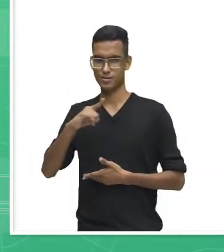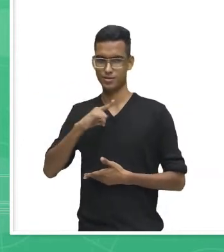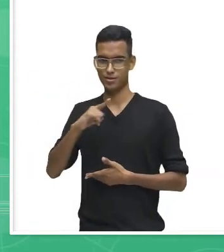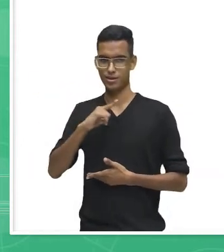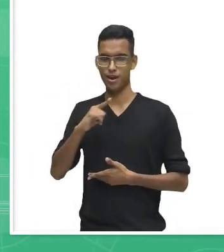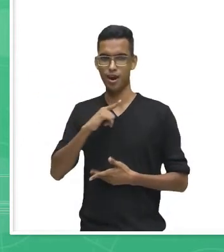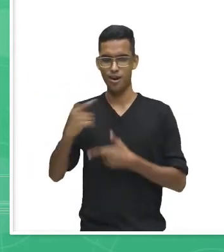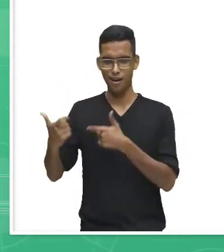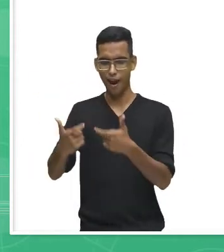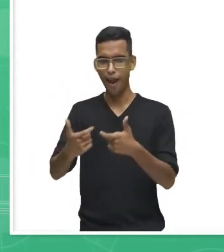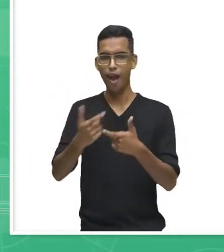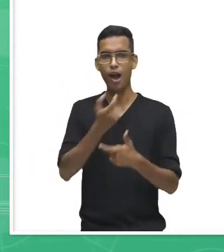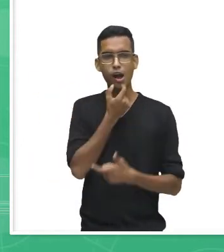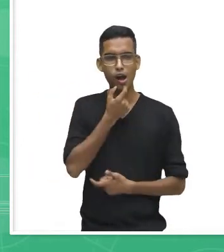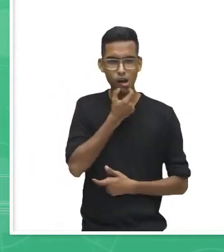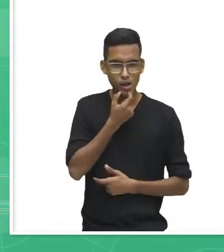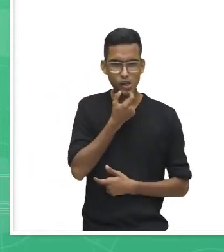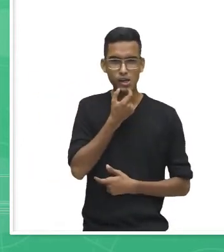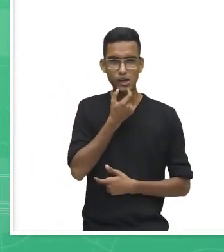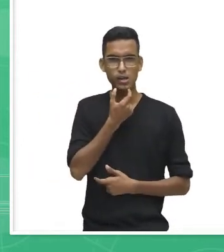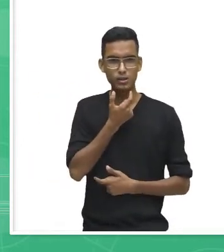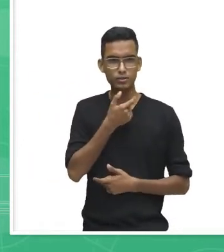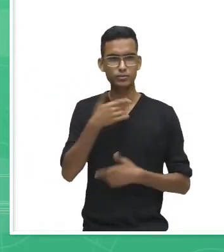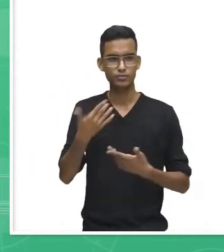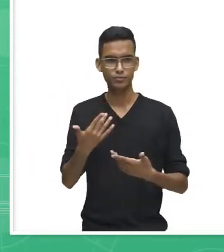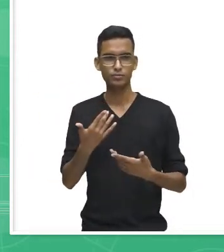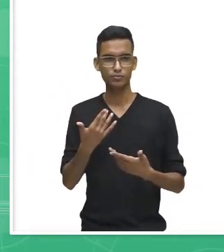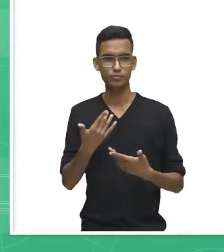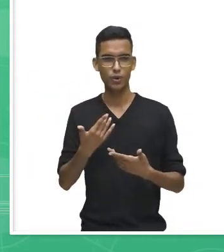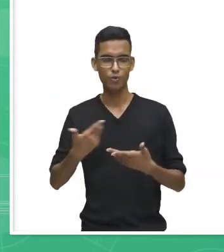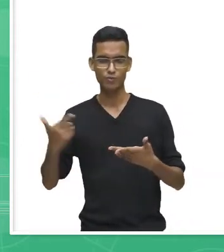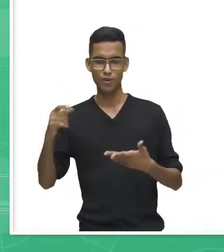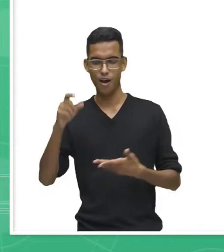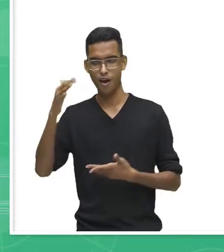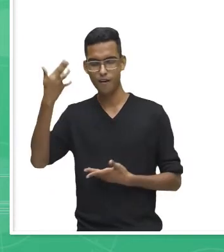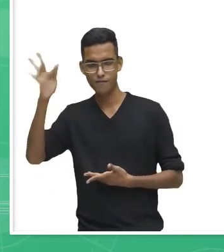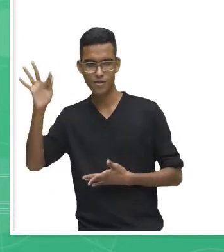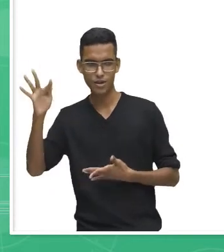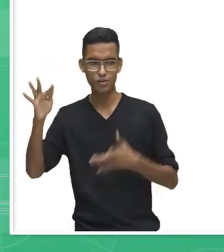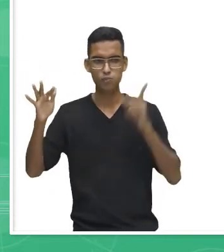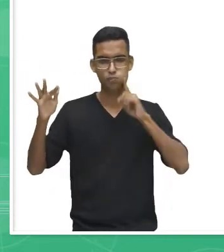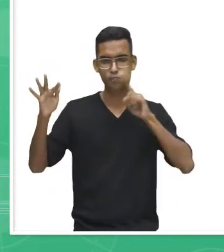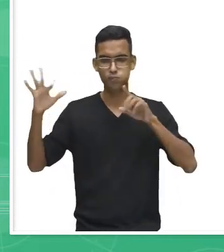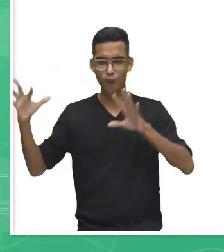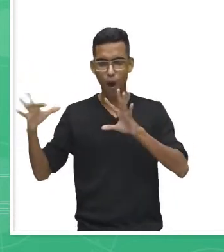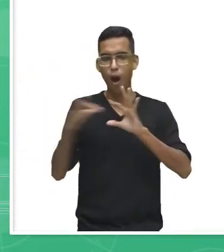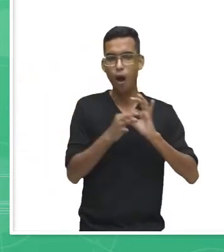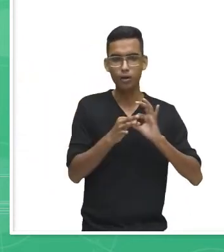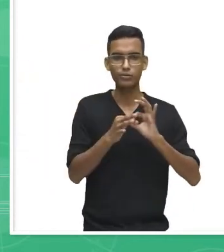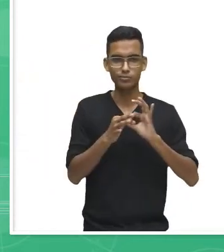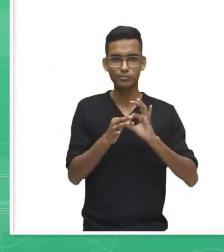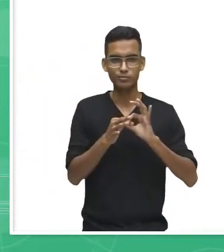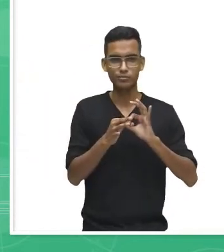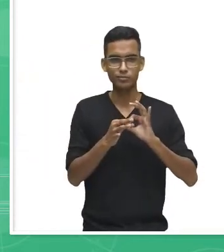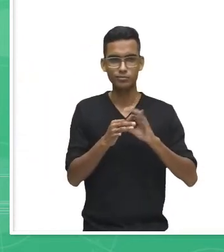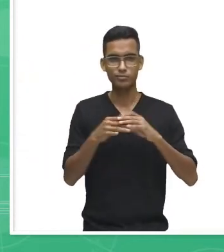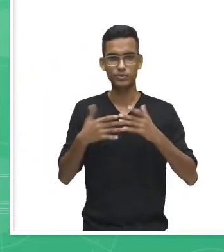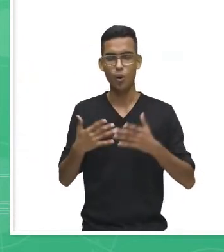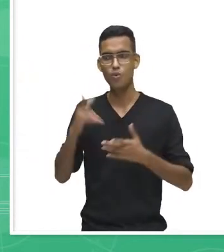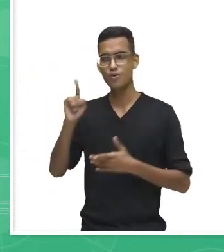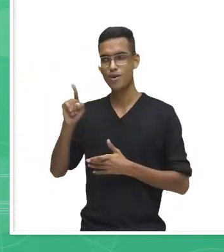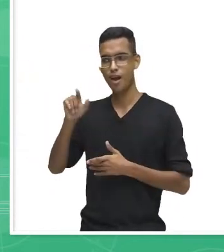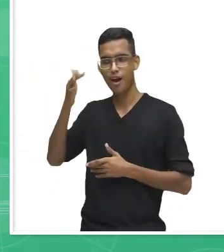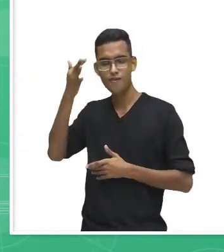Ela se envolve nessas guerras de independência dos Estados Unidos, o que piora a situação econômica que já não era boa dentro